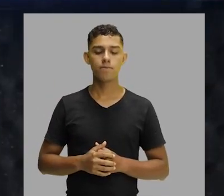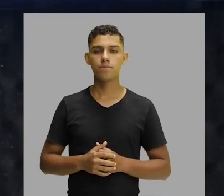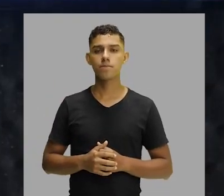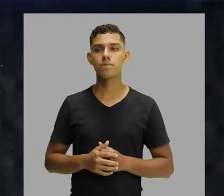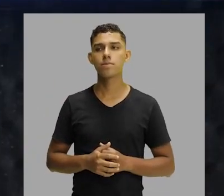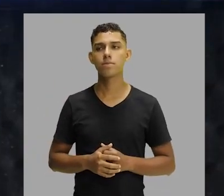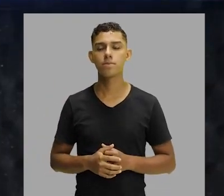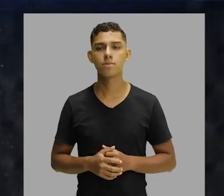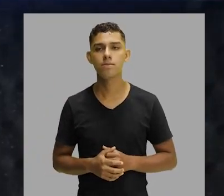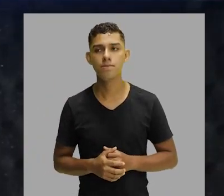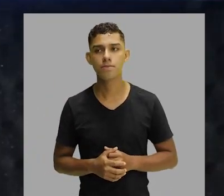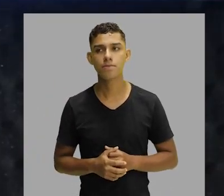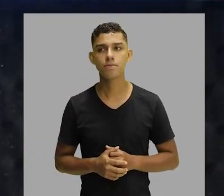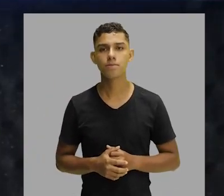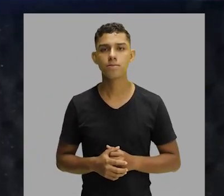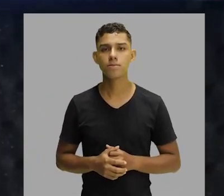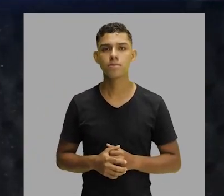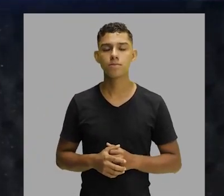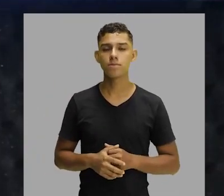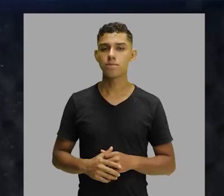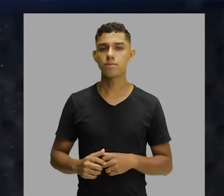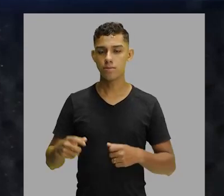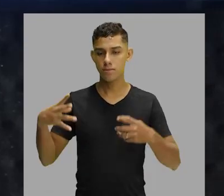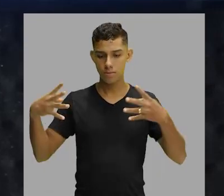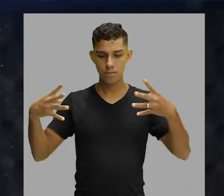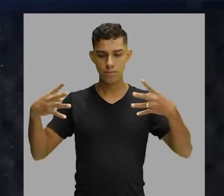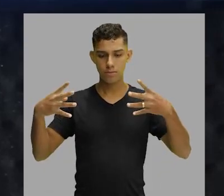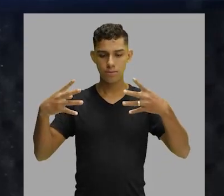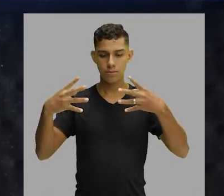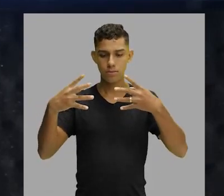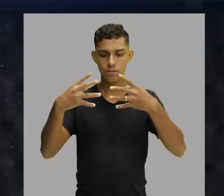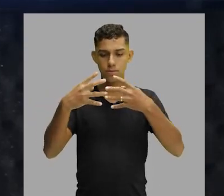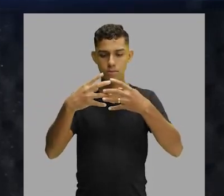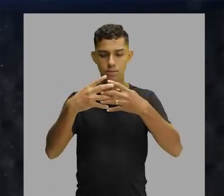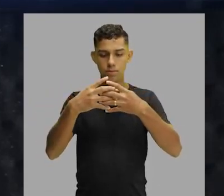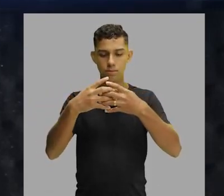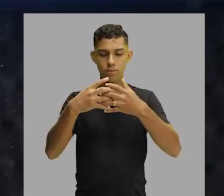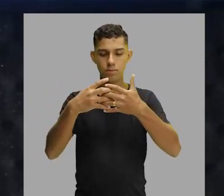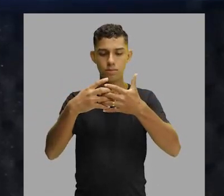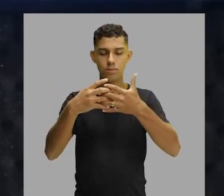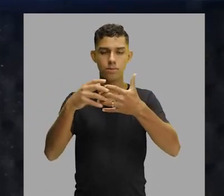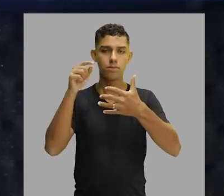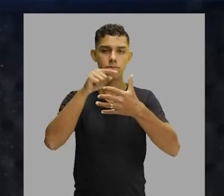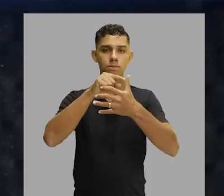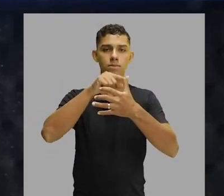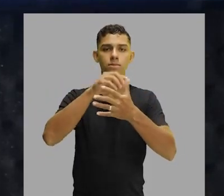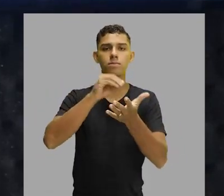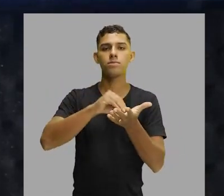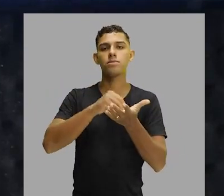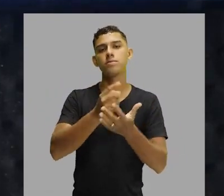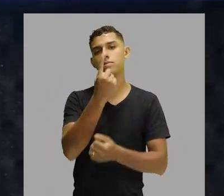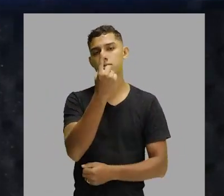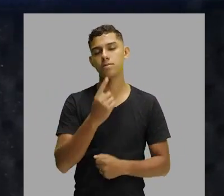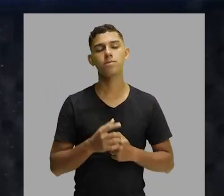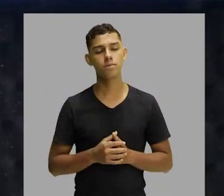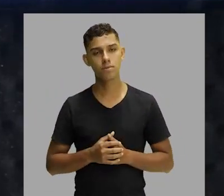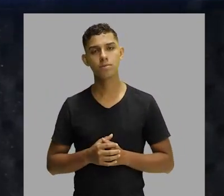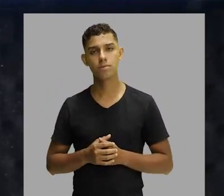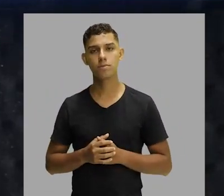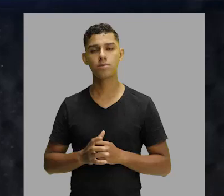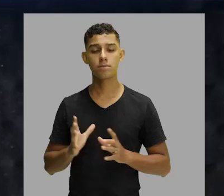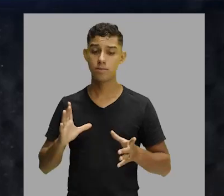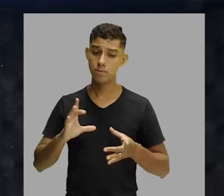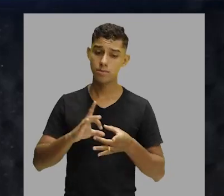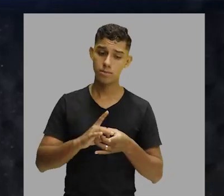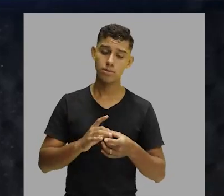Então, quando eu colocar o 5, vou ter a sobra, vou ter o saldo de um elétron. Certo? Então, eles vão se ligar, formando ali 8 elétrons, e este